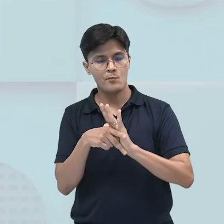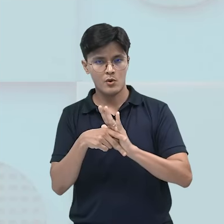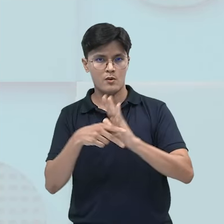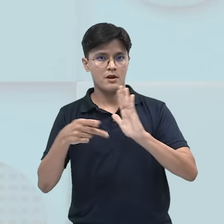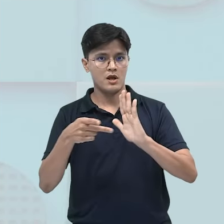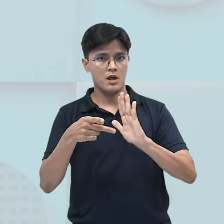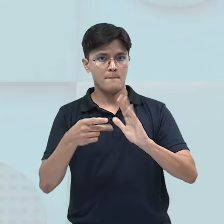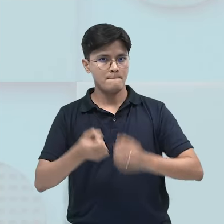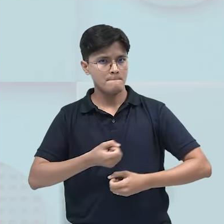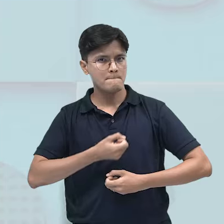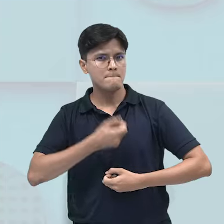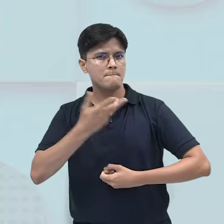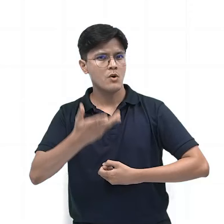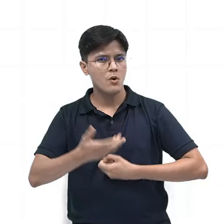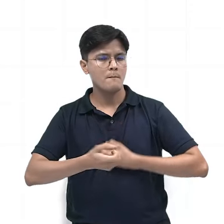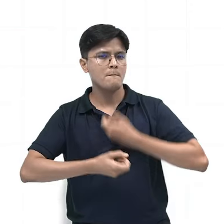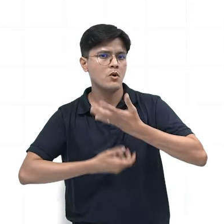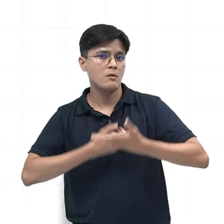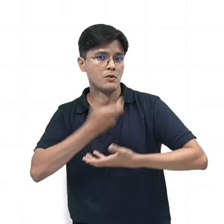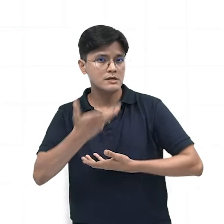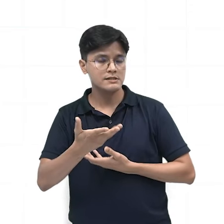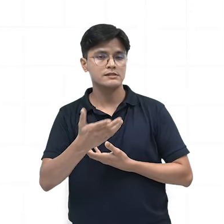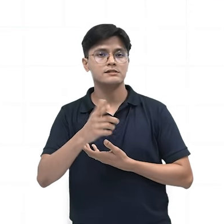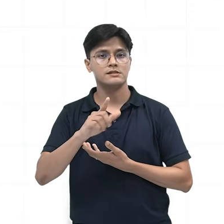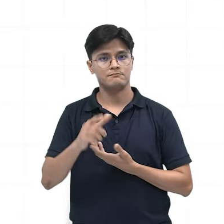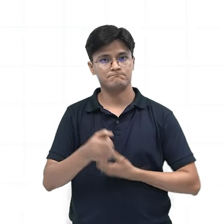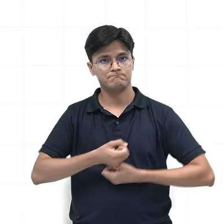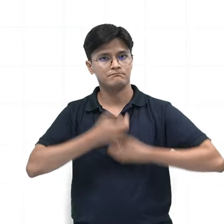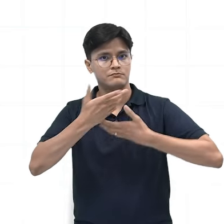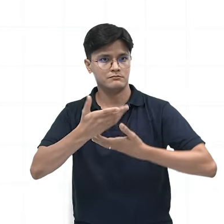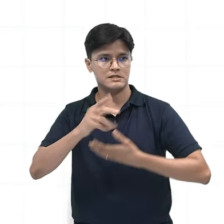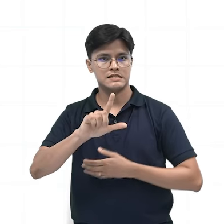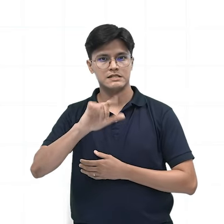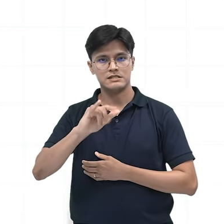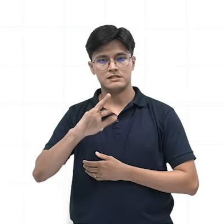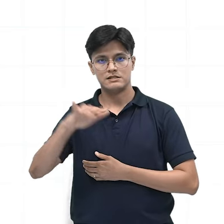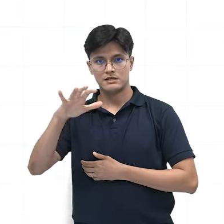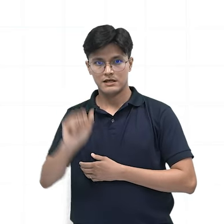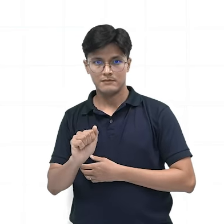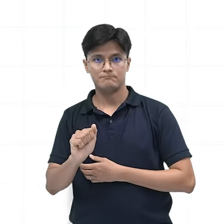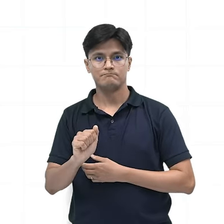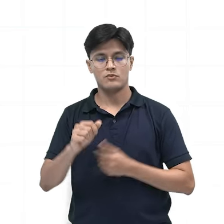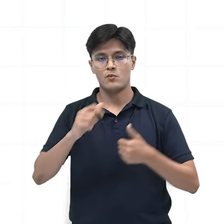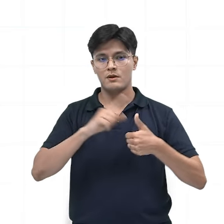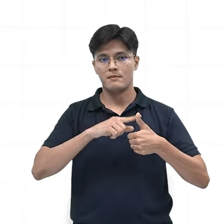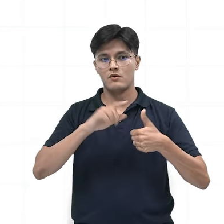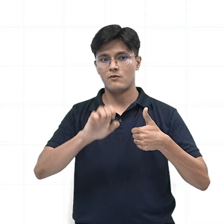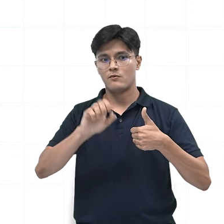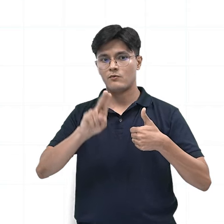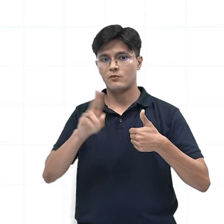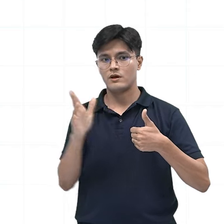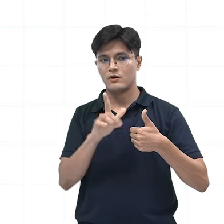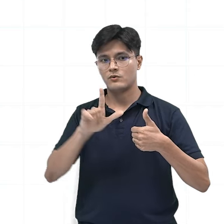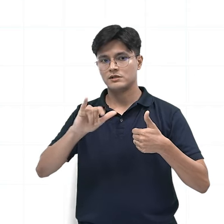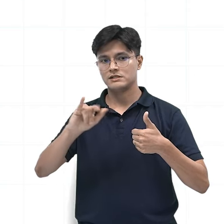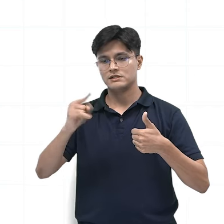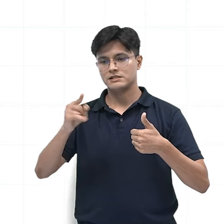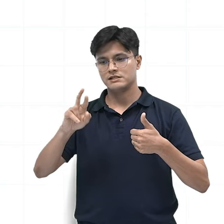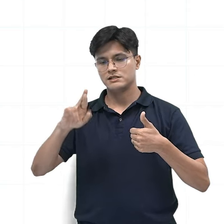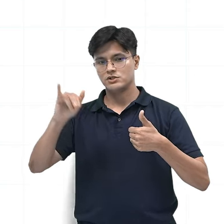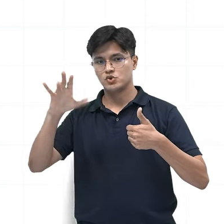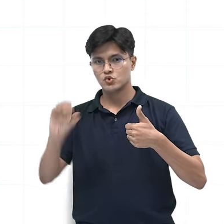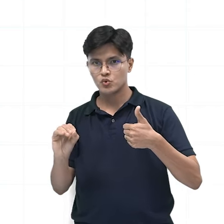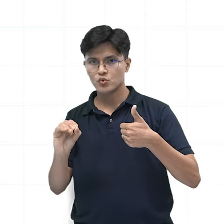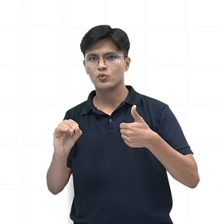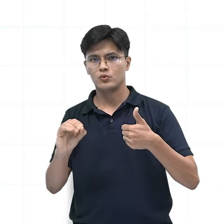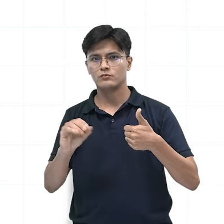aí esse tipo de poema? Vamos. O eu lírico. O eu lírico